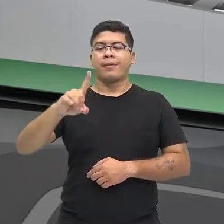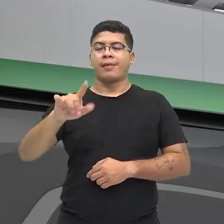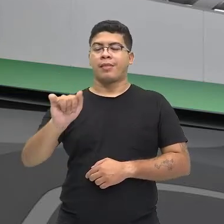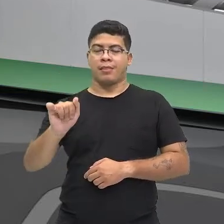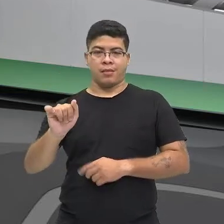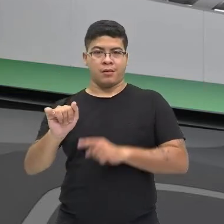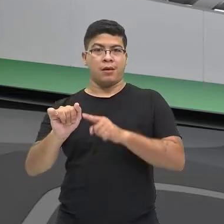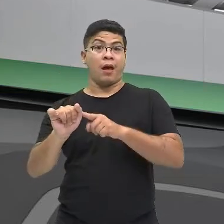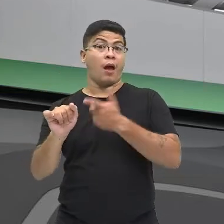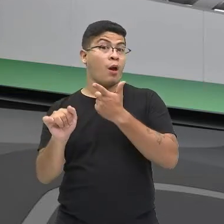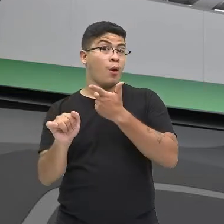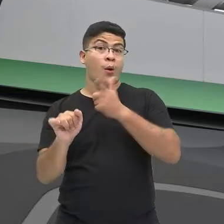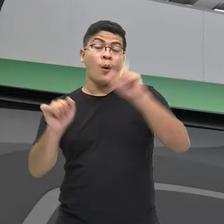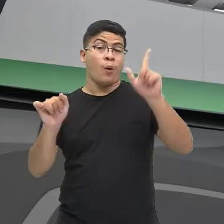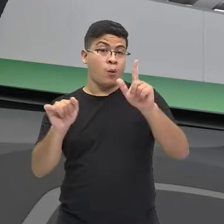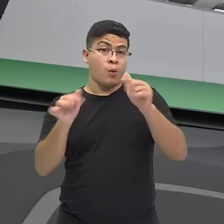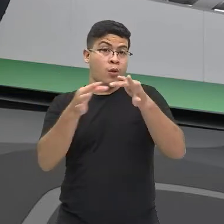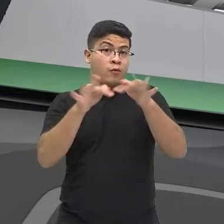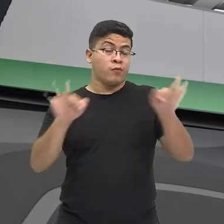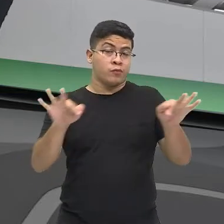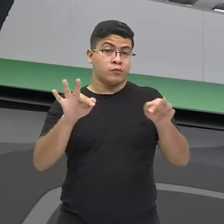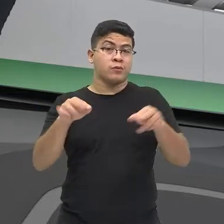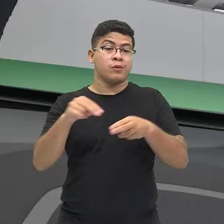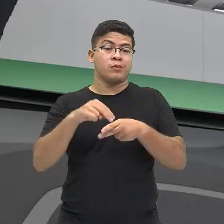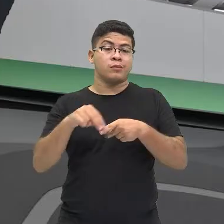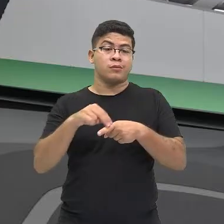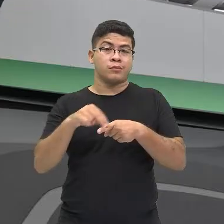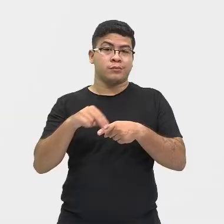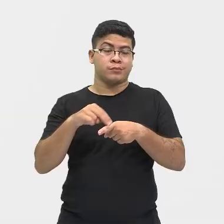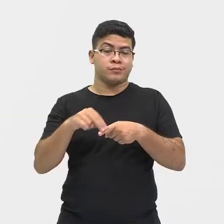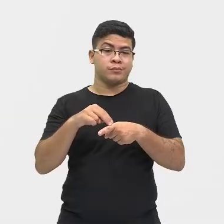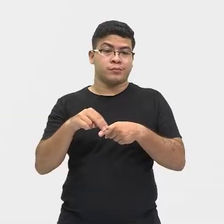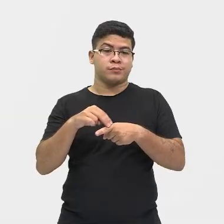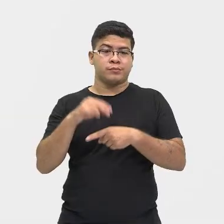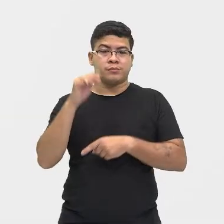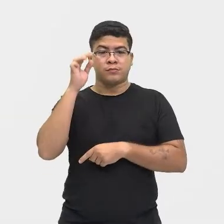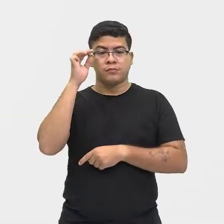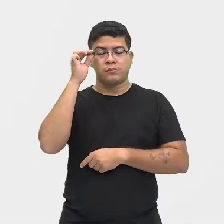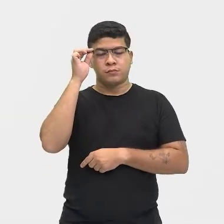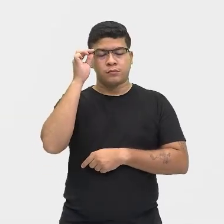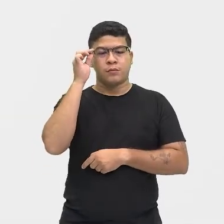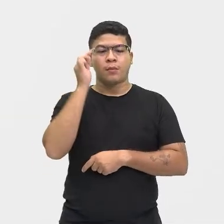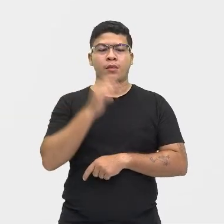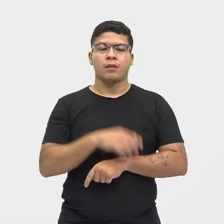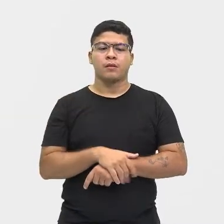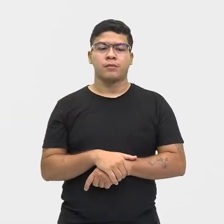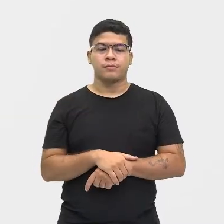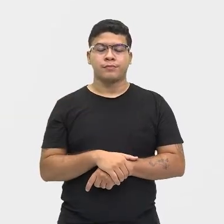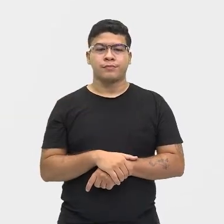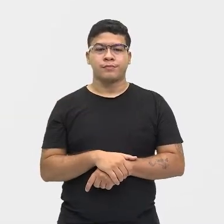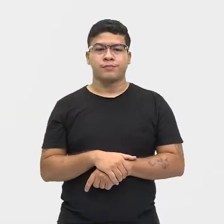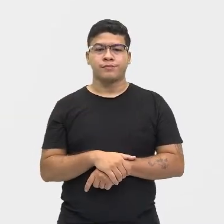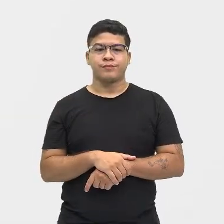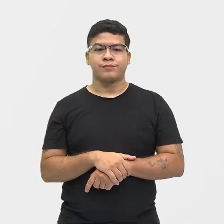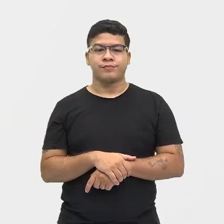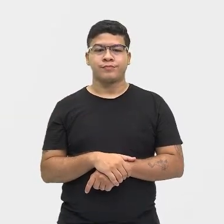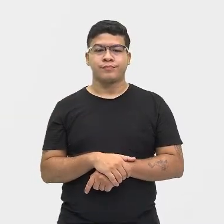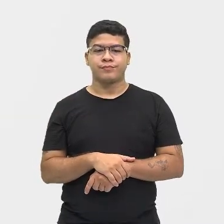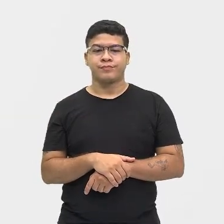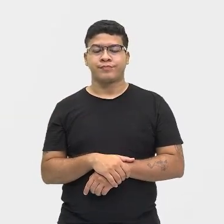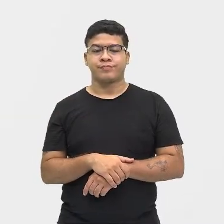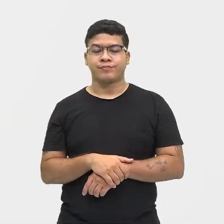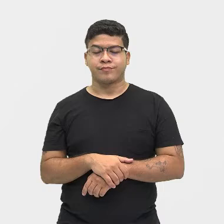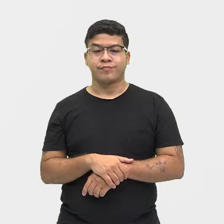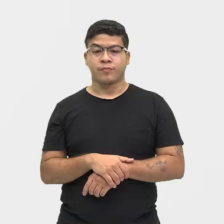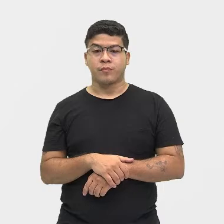funções nitrogenadas. Vamos ver os conceitos das amidas. O conceito, vamos lá. As amidas,